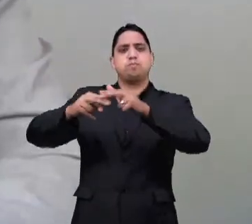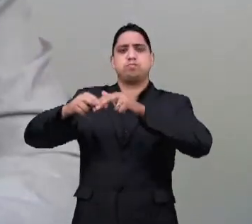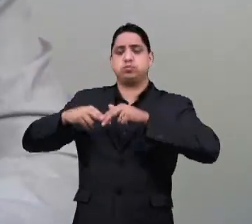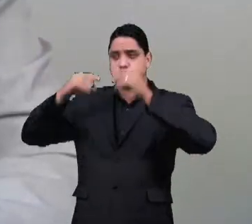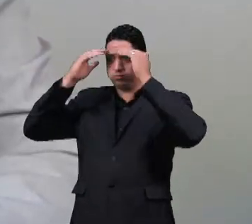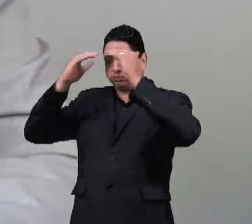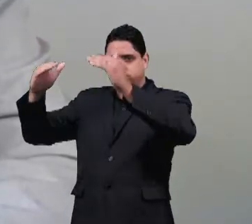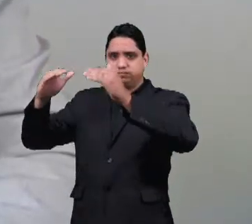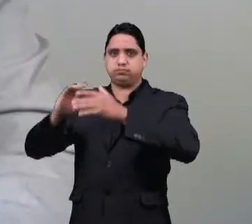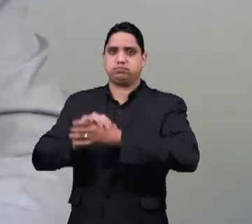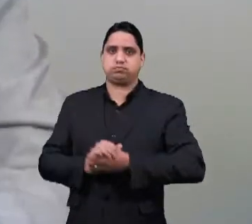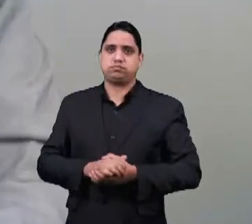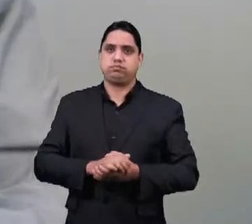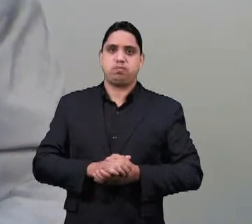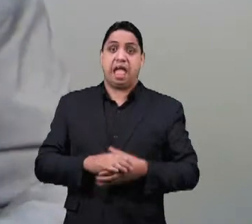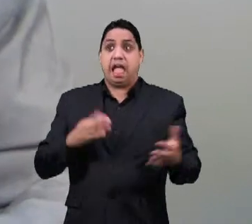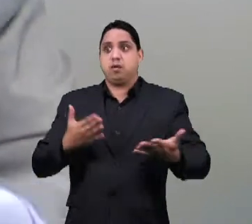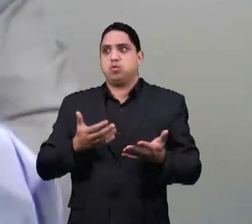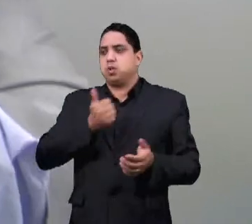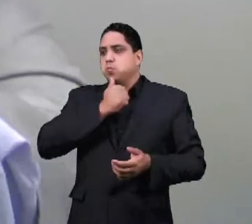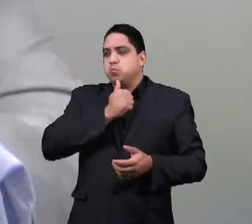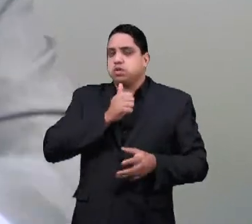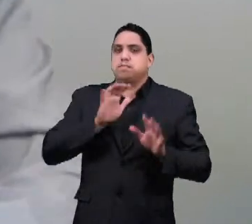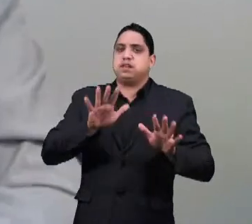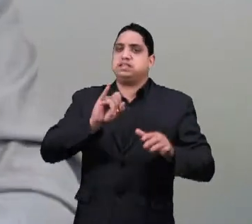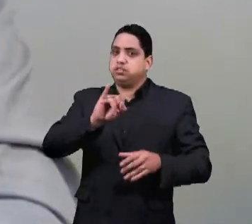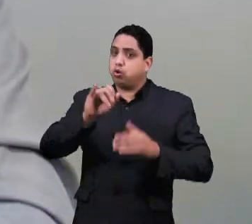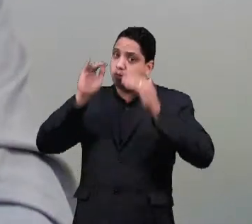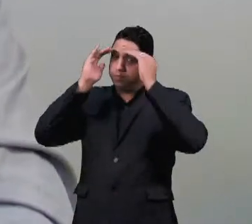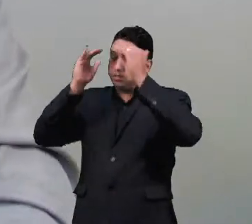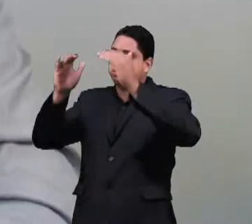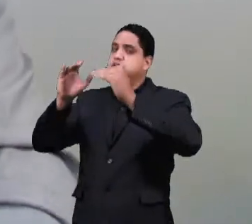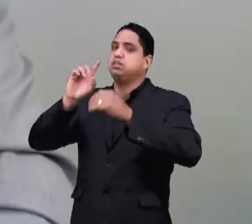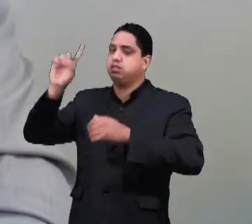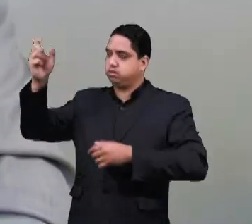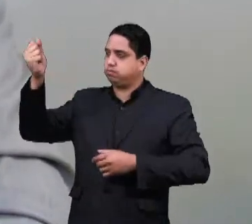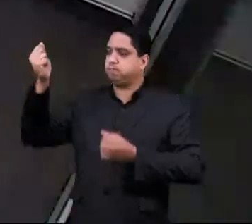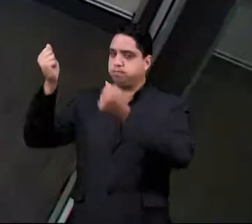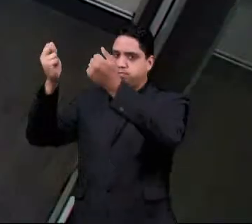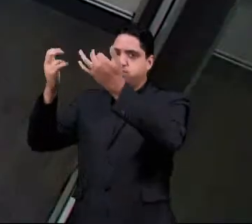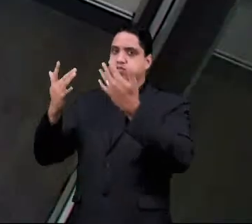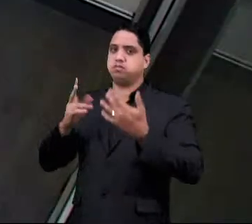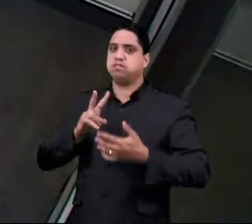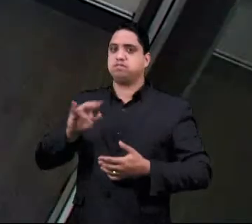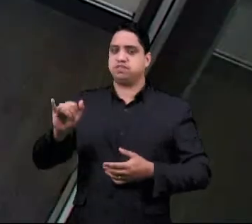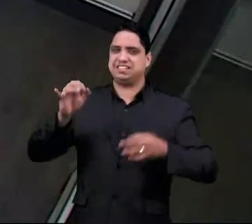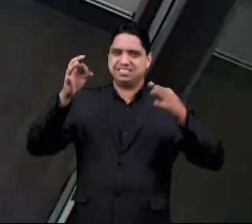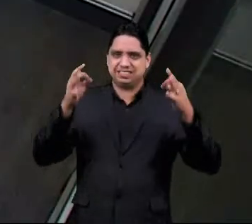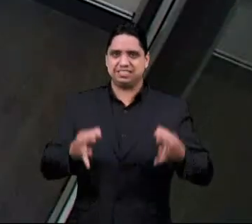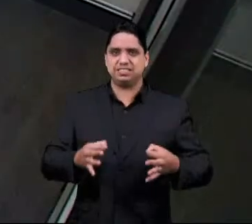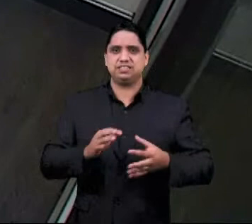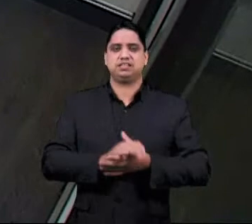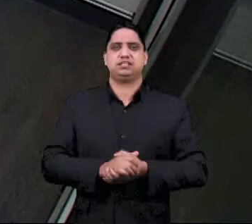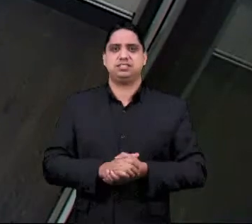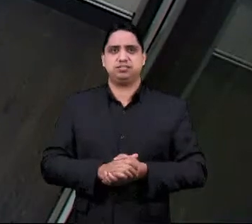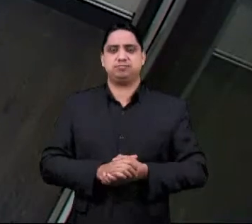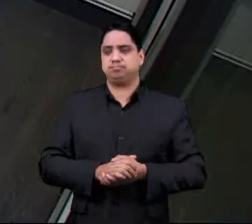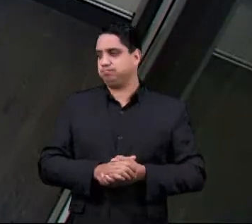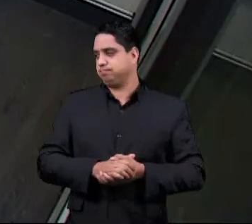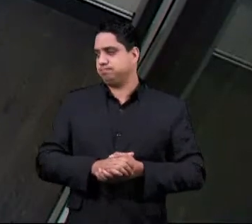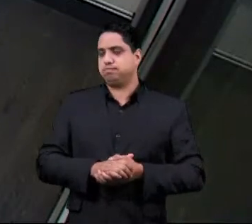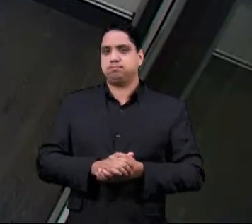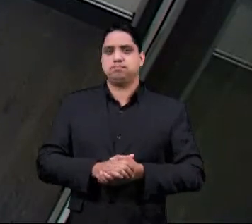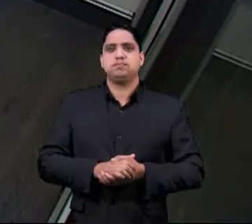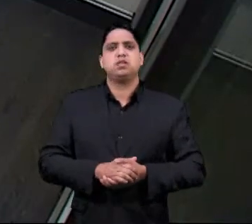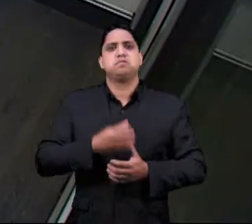estar vendo o ganho agora, mas na obediência o Senhor vai honrar e vai dar uma bênção. É isso mesmo. Muito bem,